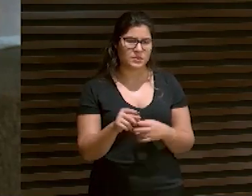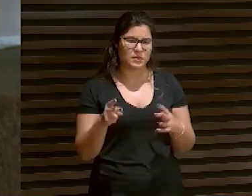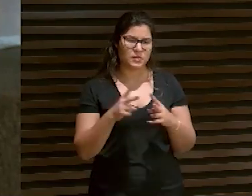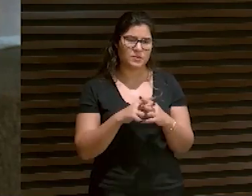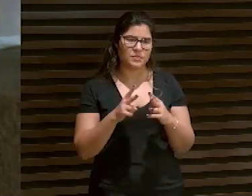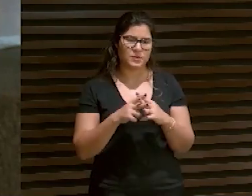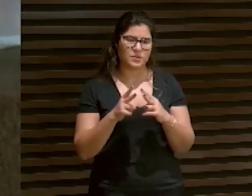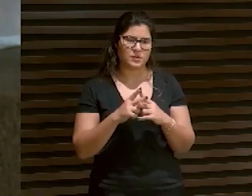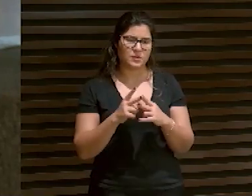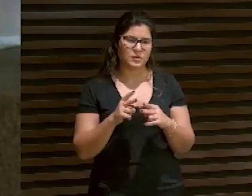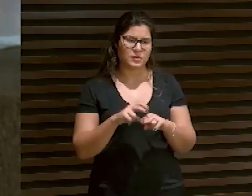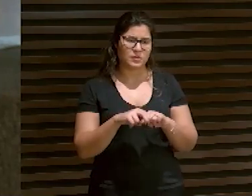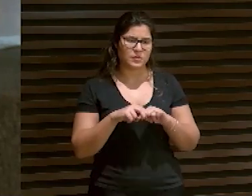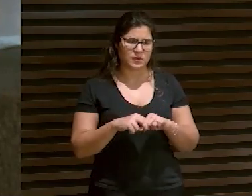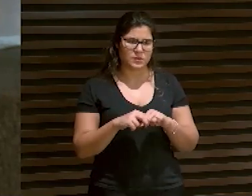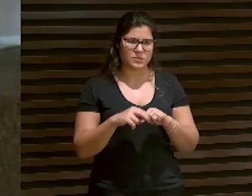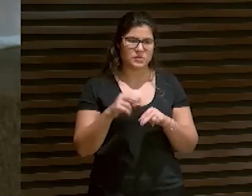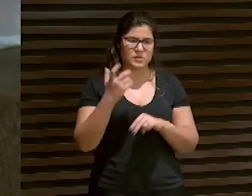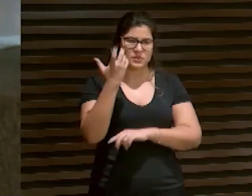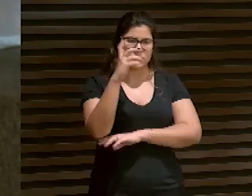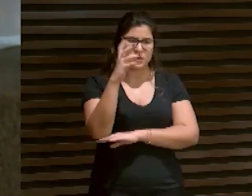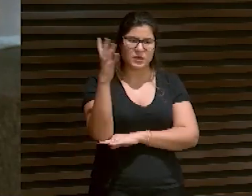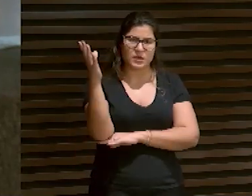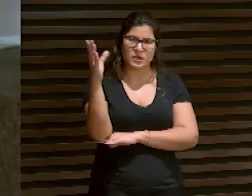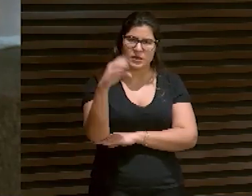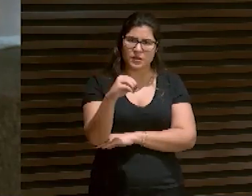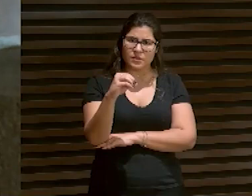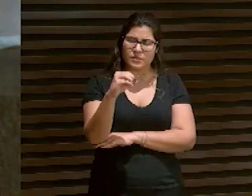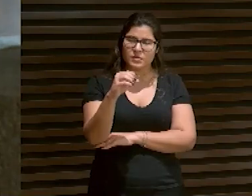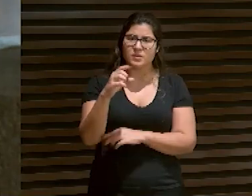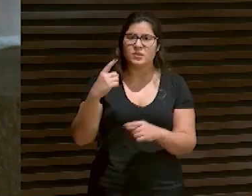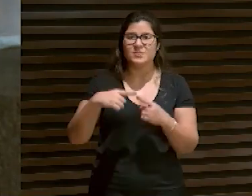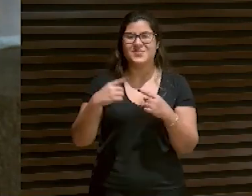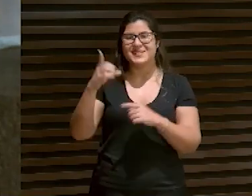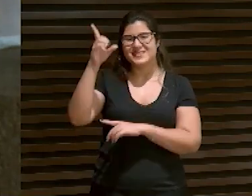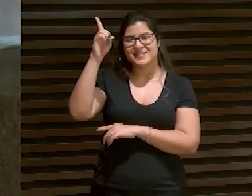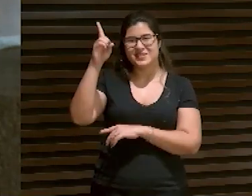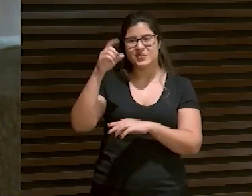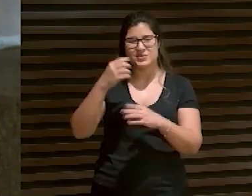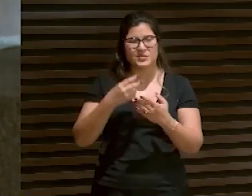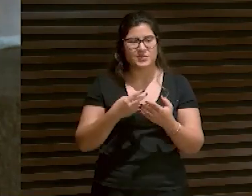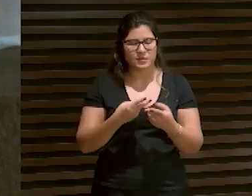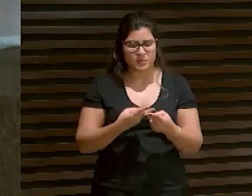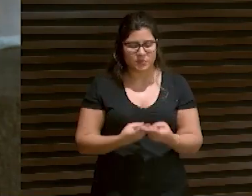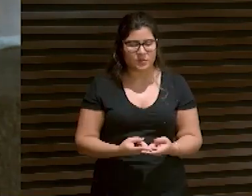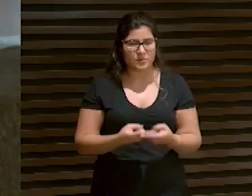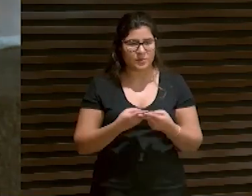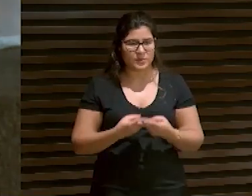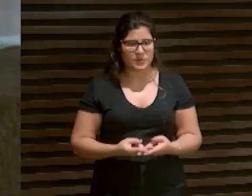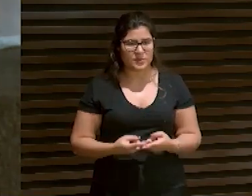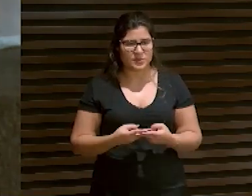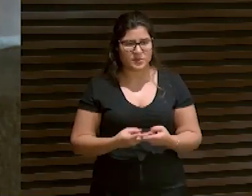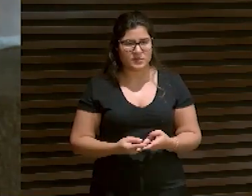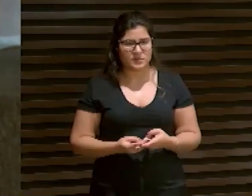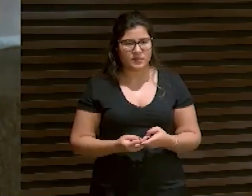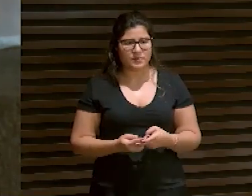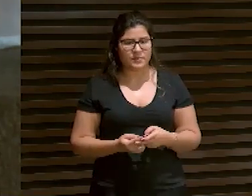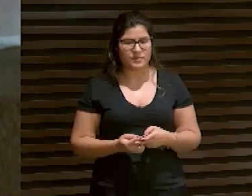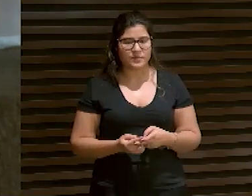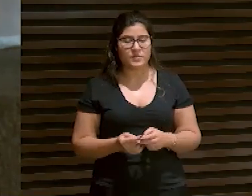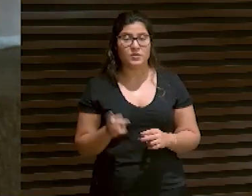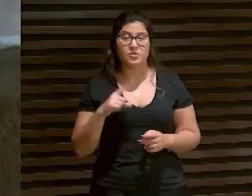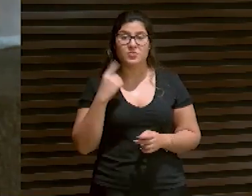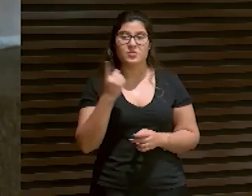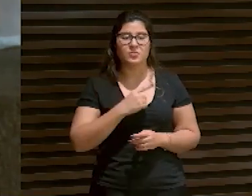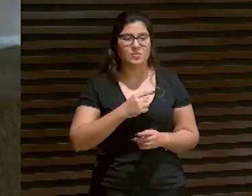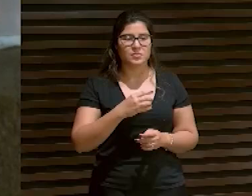compassivo. Deus é bondoso. E quantas não são as vezes que nós merecíamos a ira do